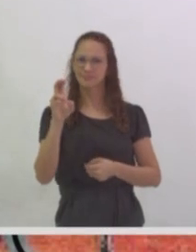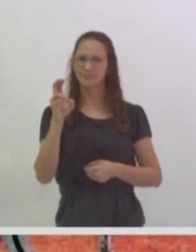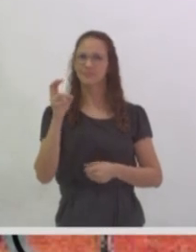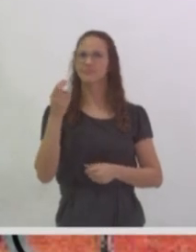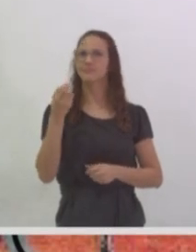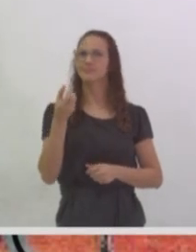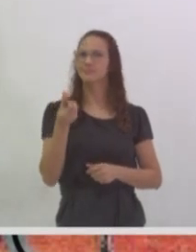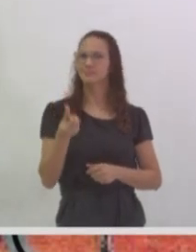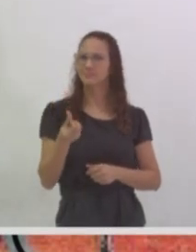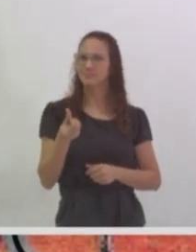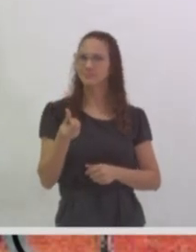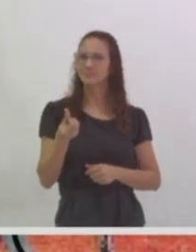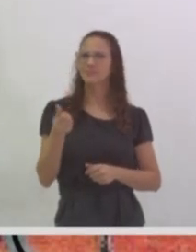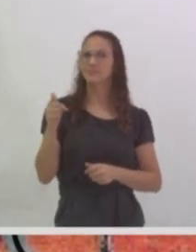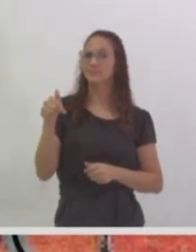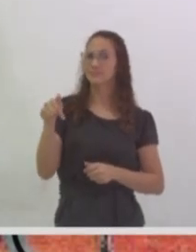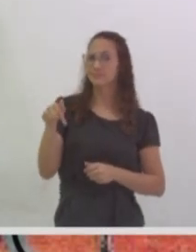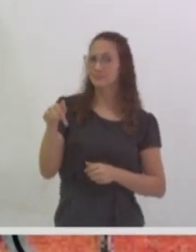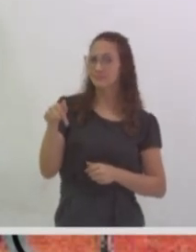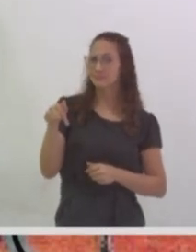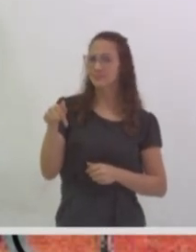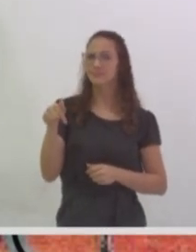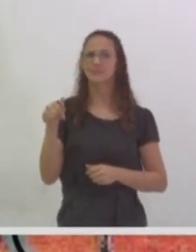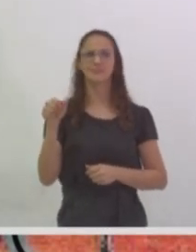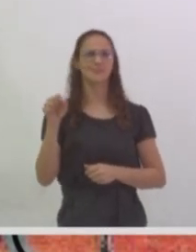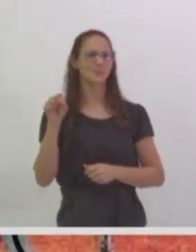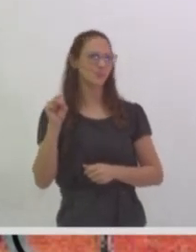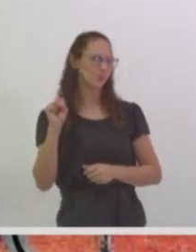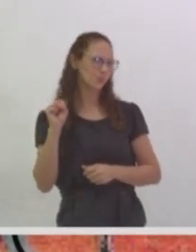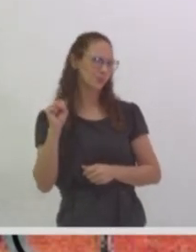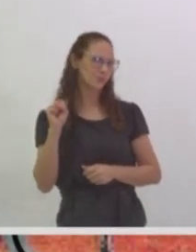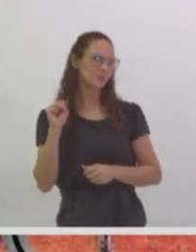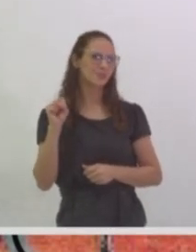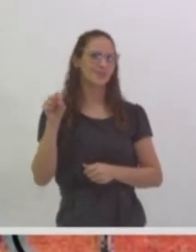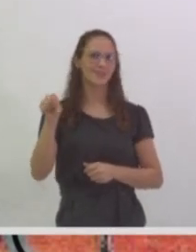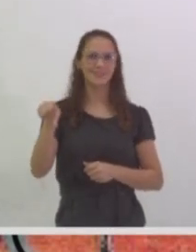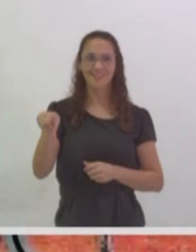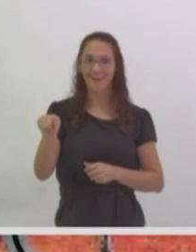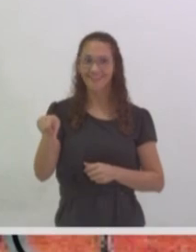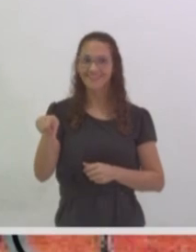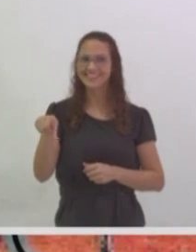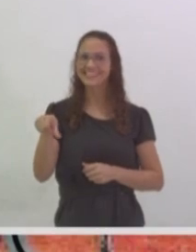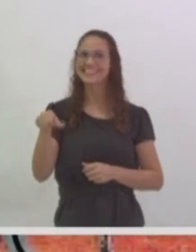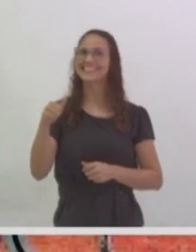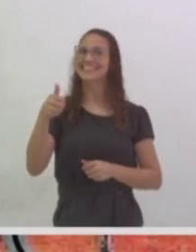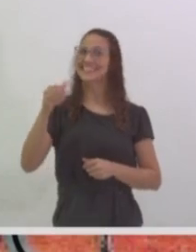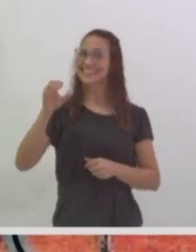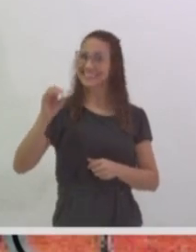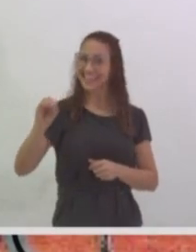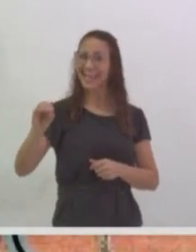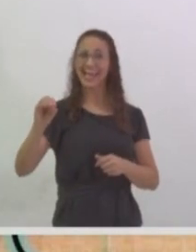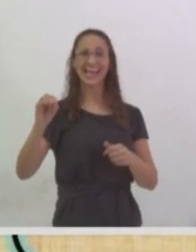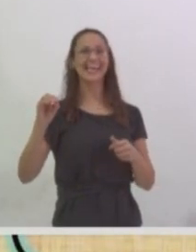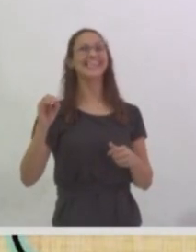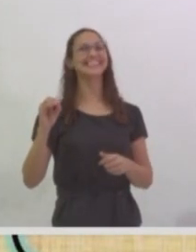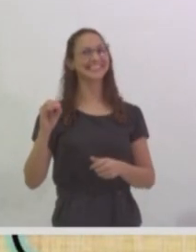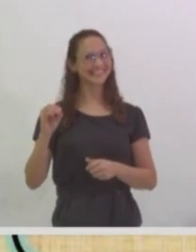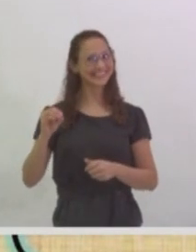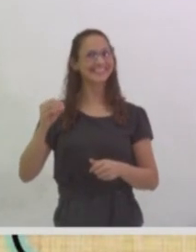cinco, seis, sete, oito, nove,